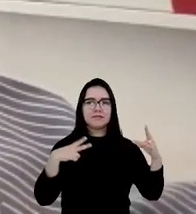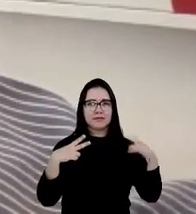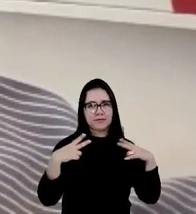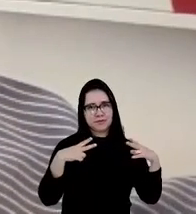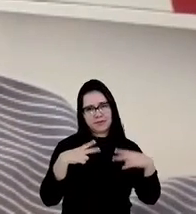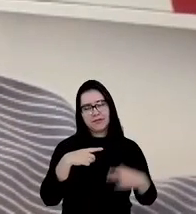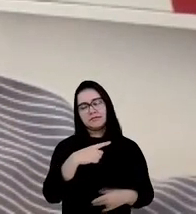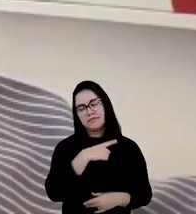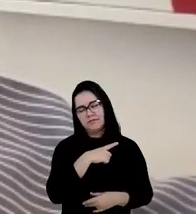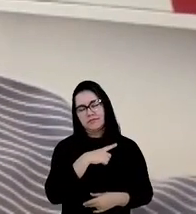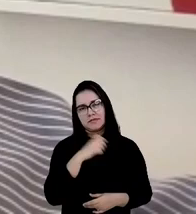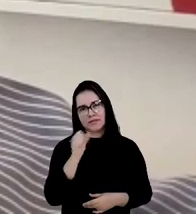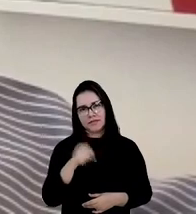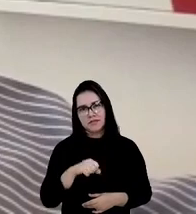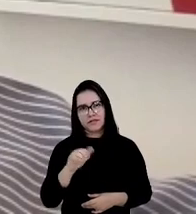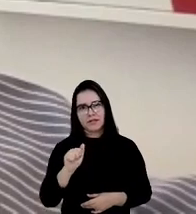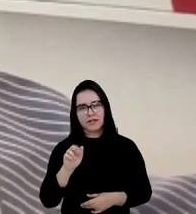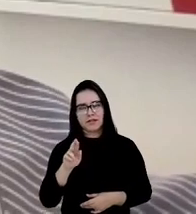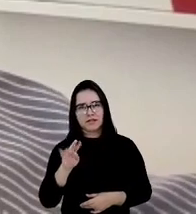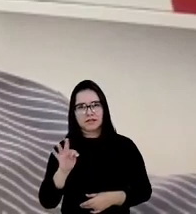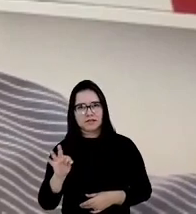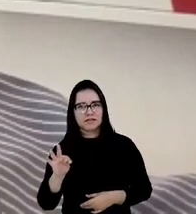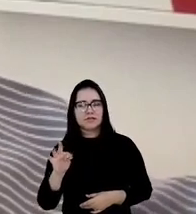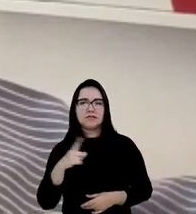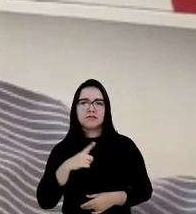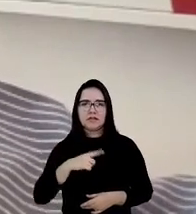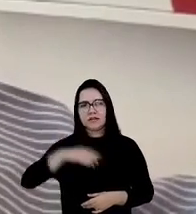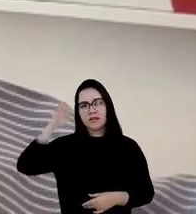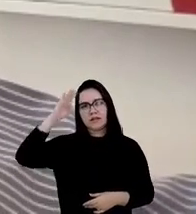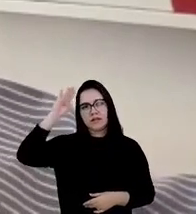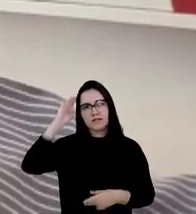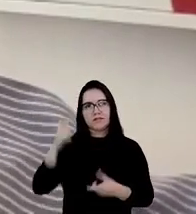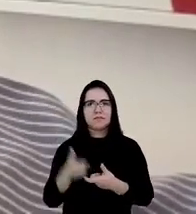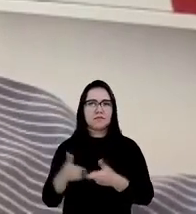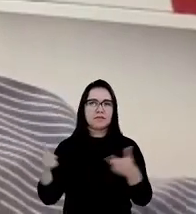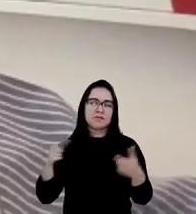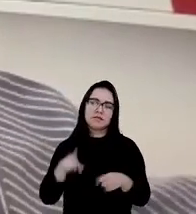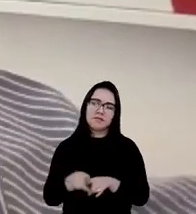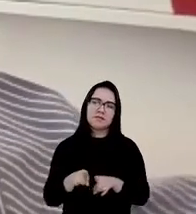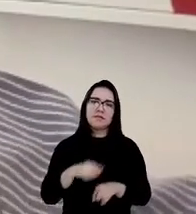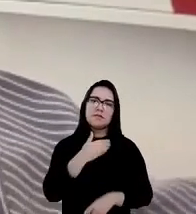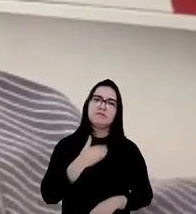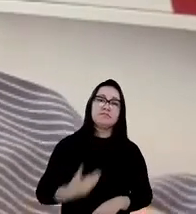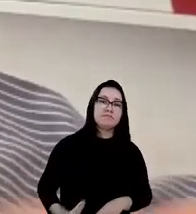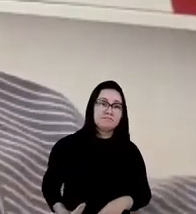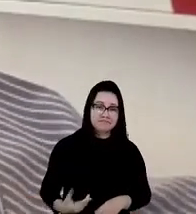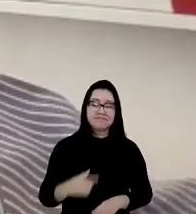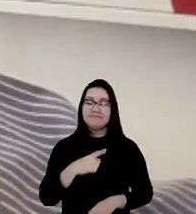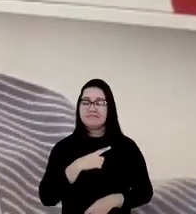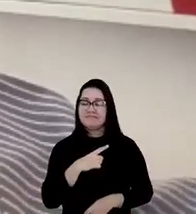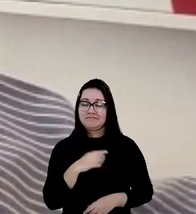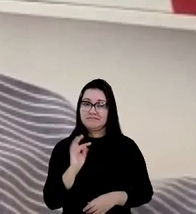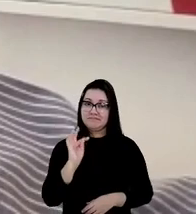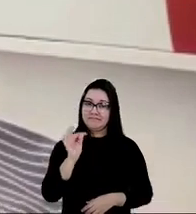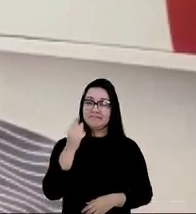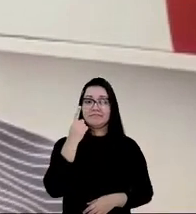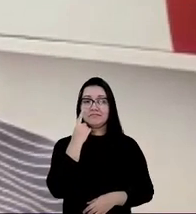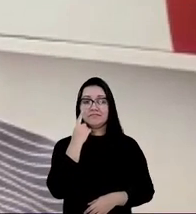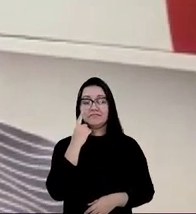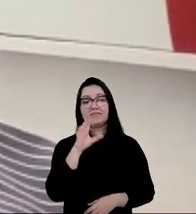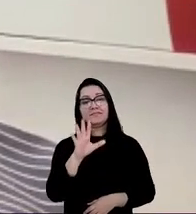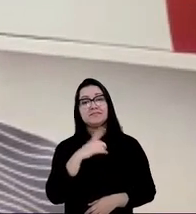a perspectiva dos CAR-Ts acadêmicos expandir também para os serviços públicos no futuro. Então, a gente já tem